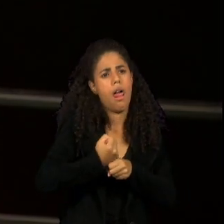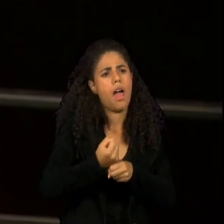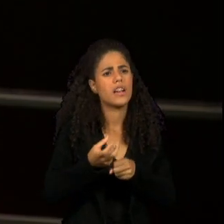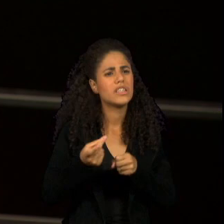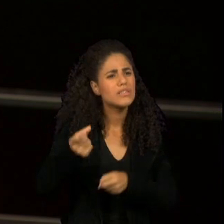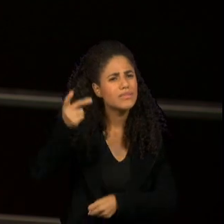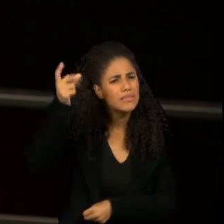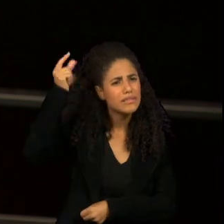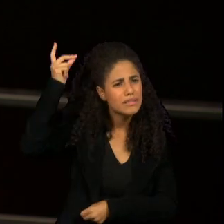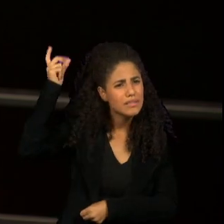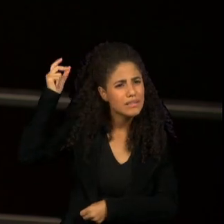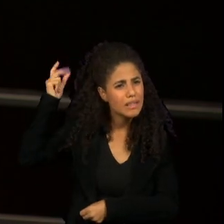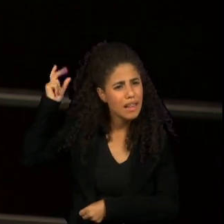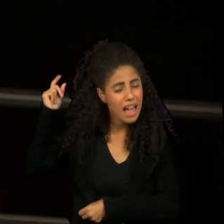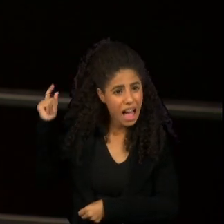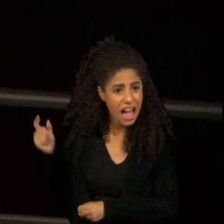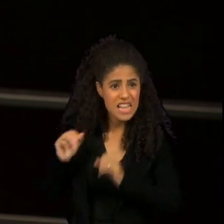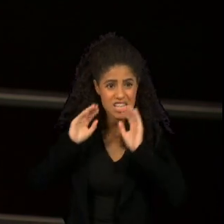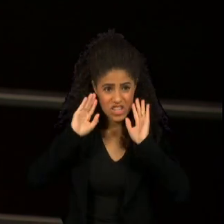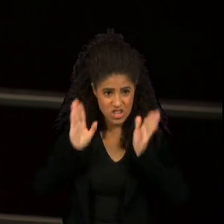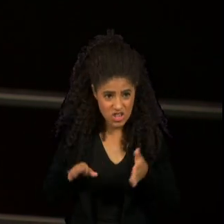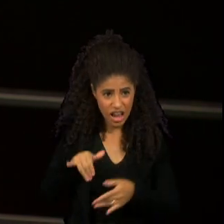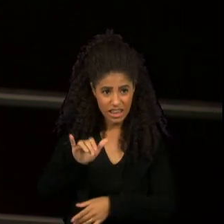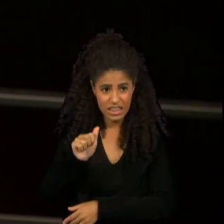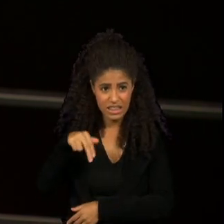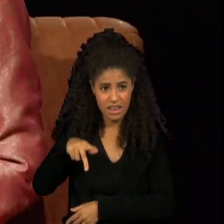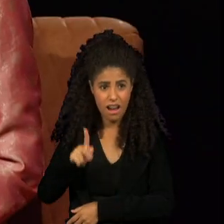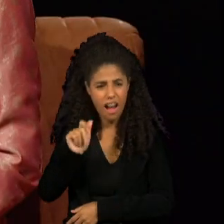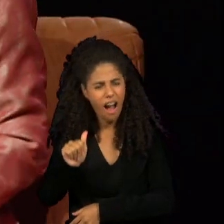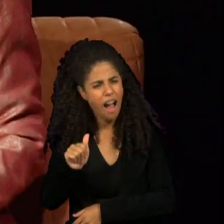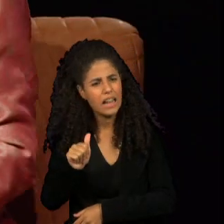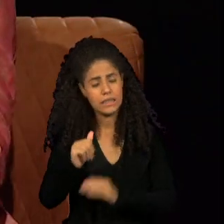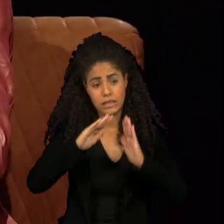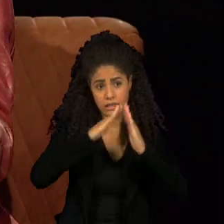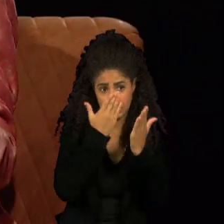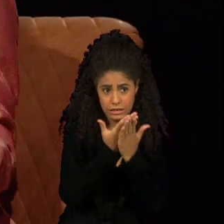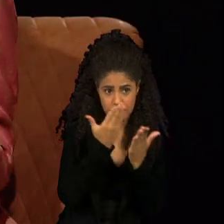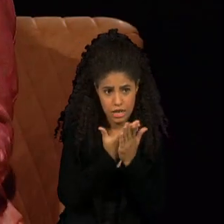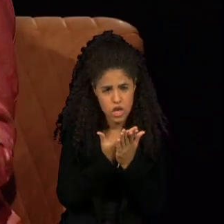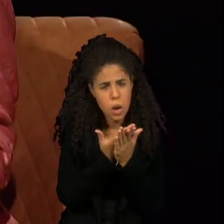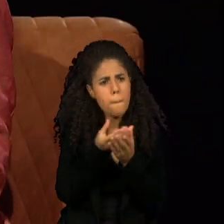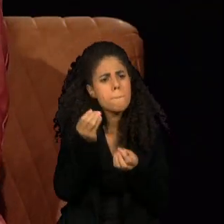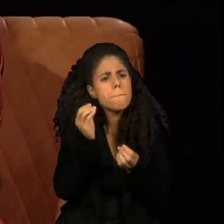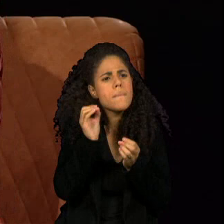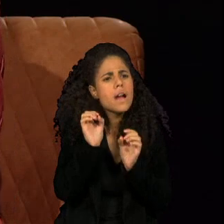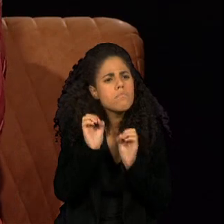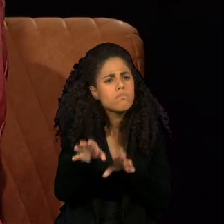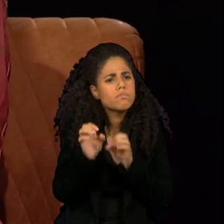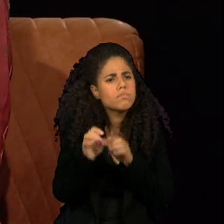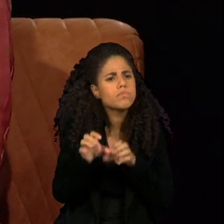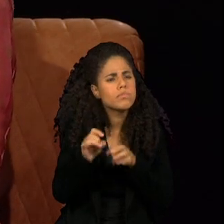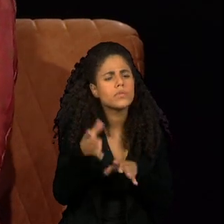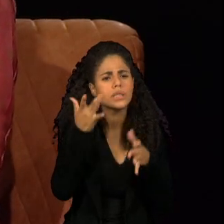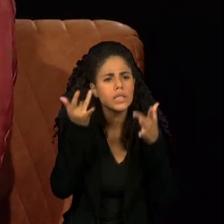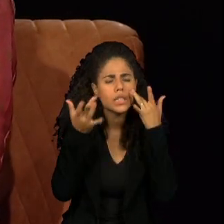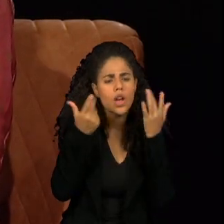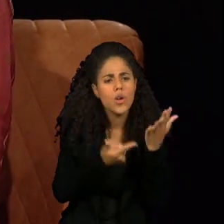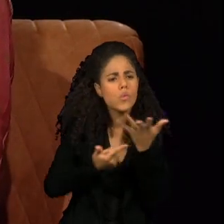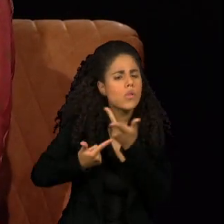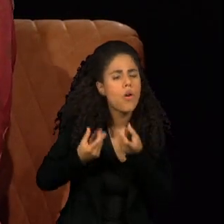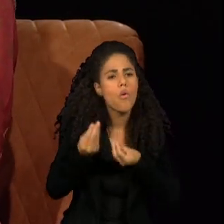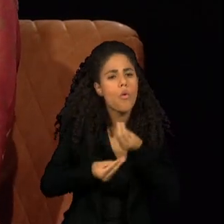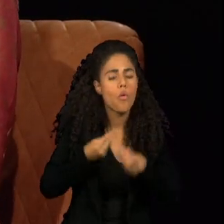Janka Rudska, da Escola de Artes Dramáticas? Já estava comigo isso, mas eu sou